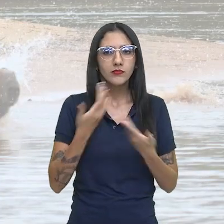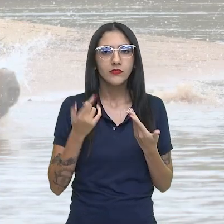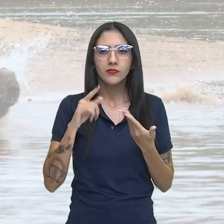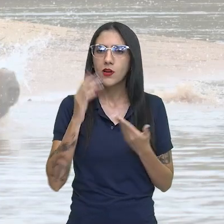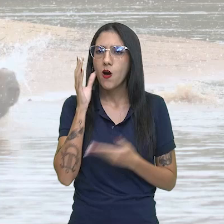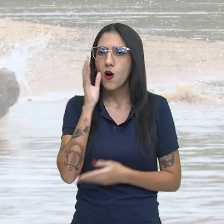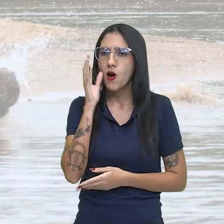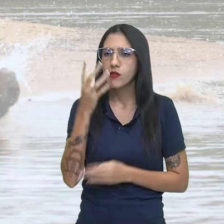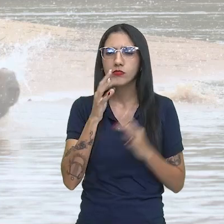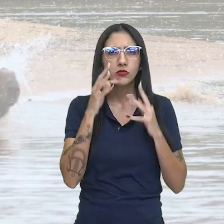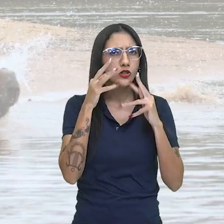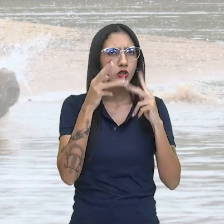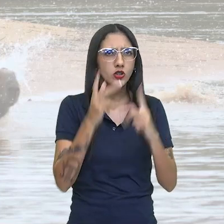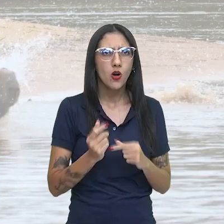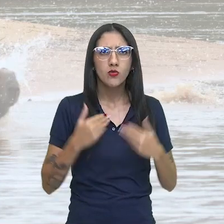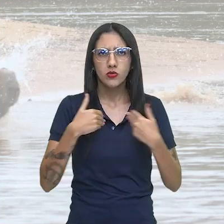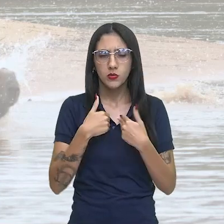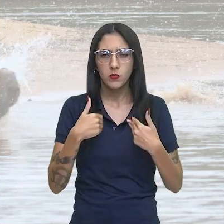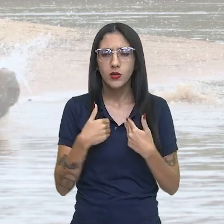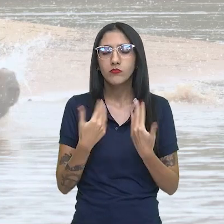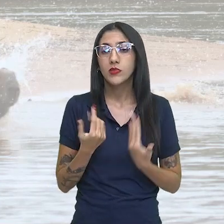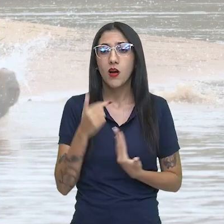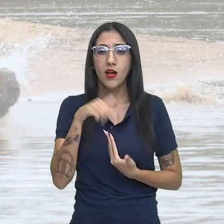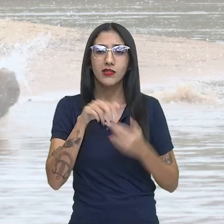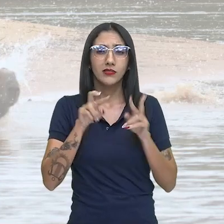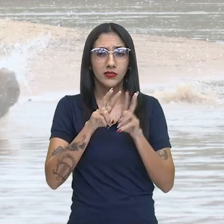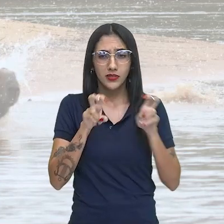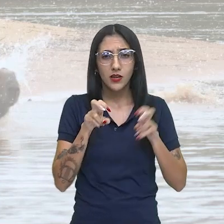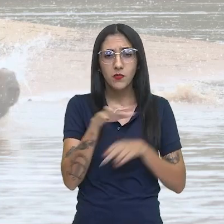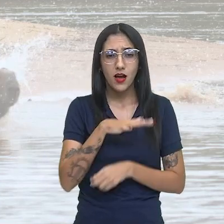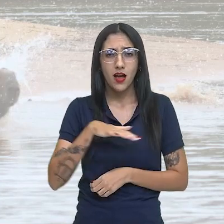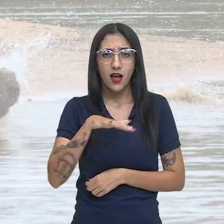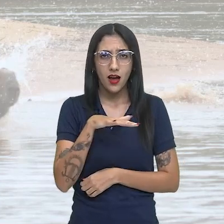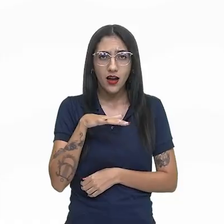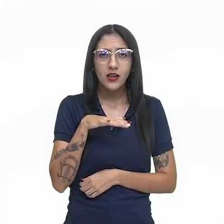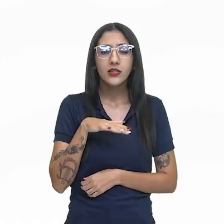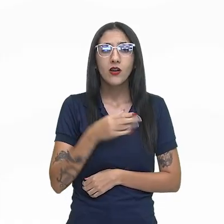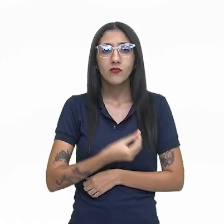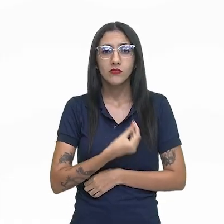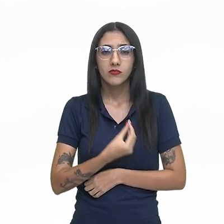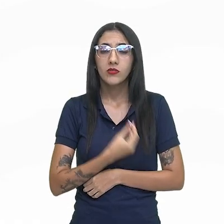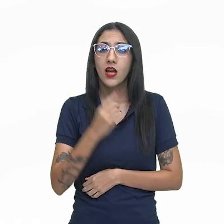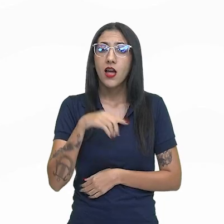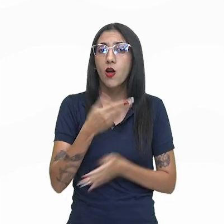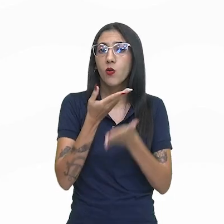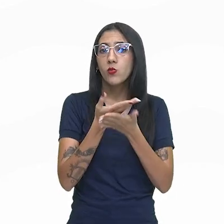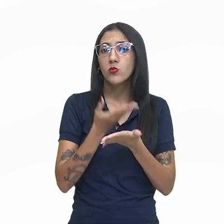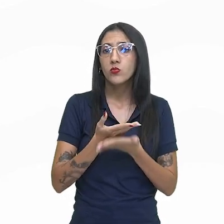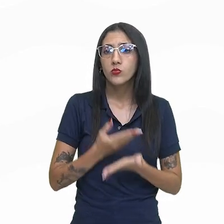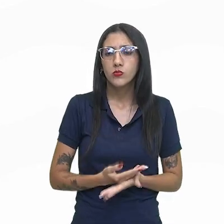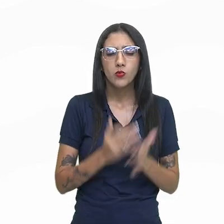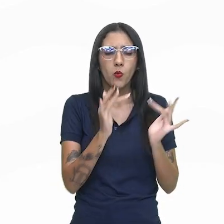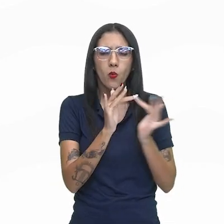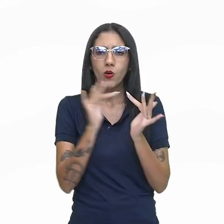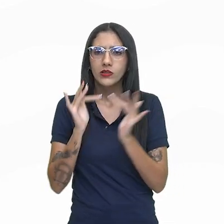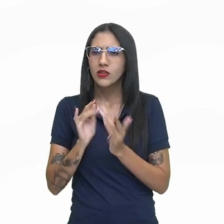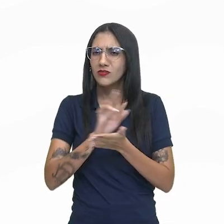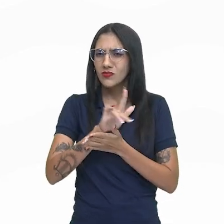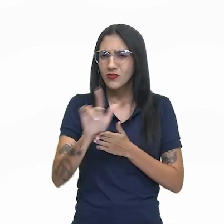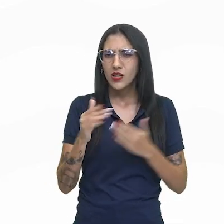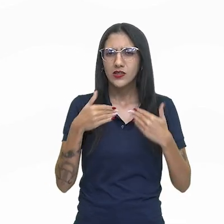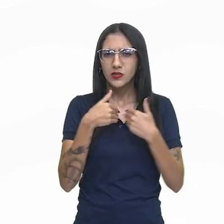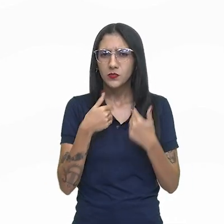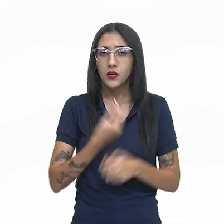com todos os seres vivos. Na ecologia, ela é o estudo das interações entre os seres